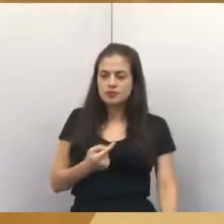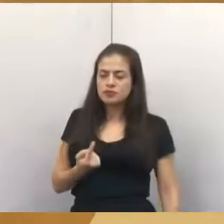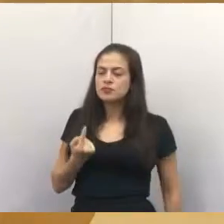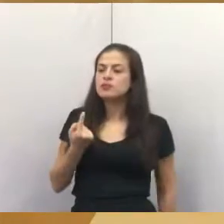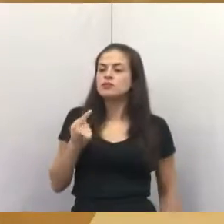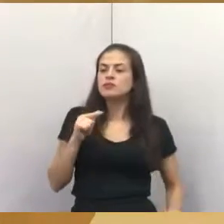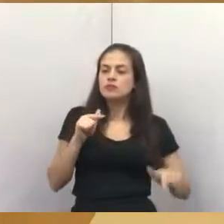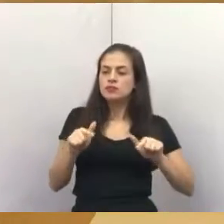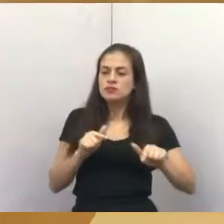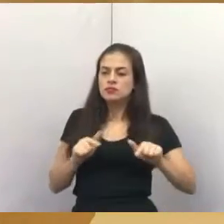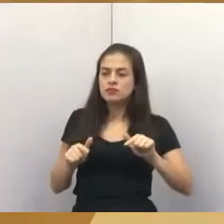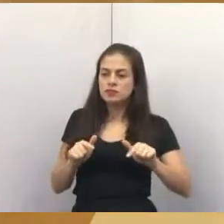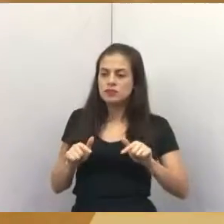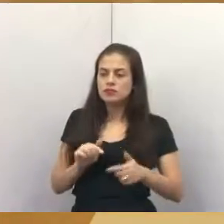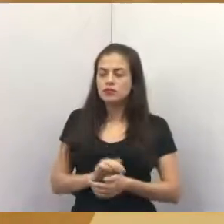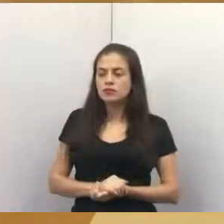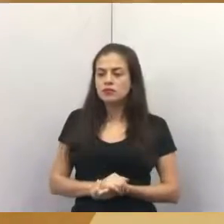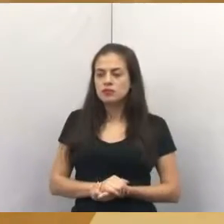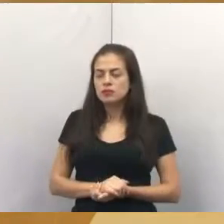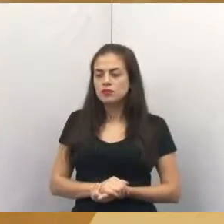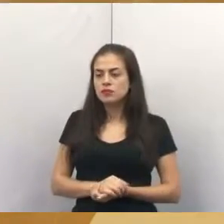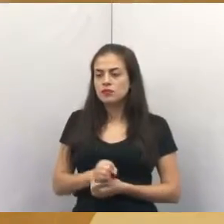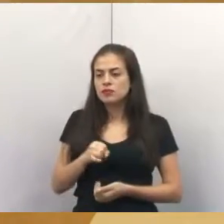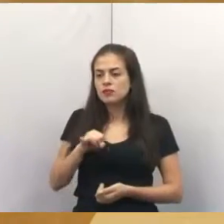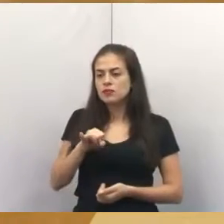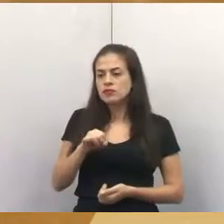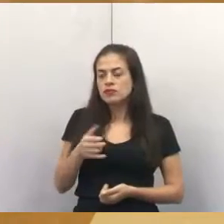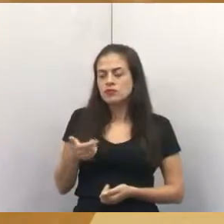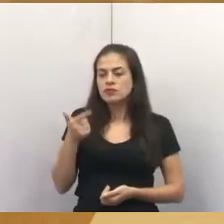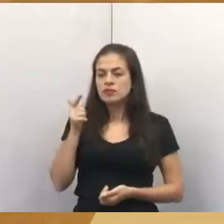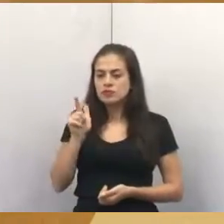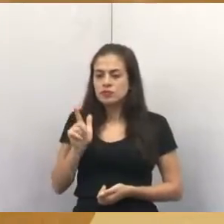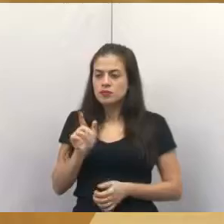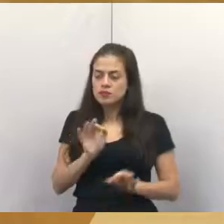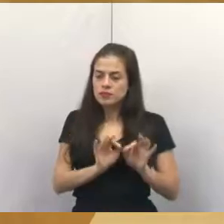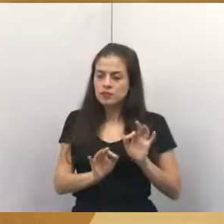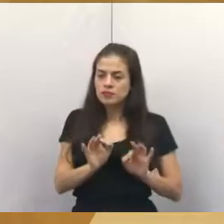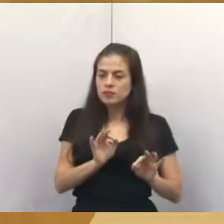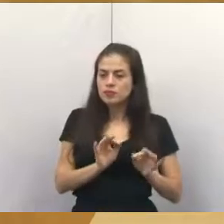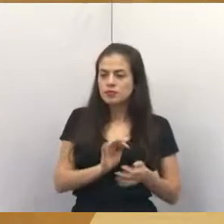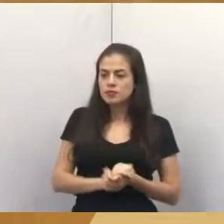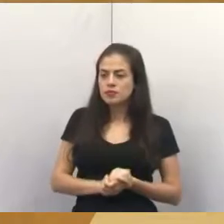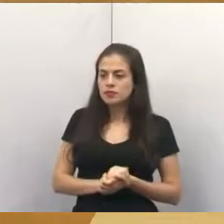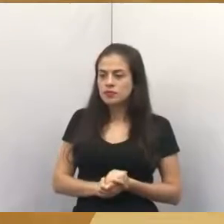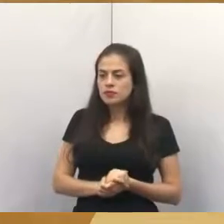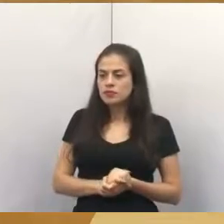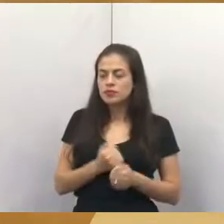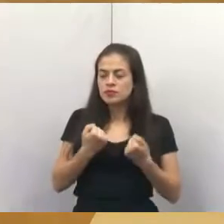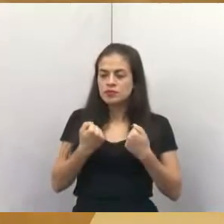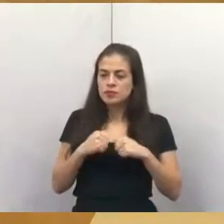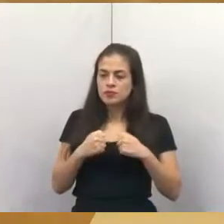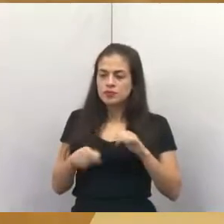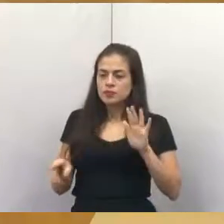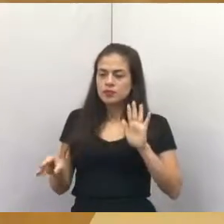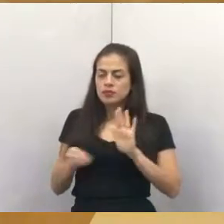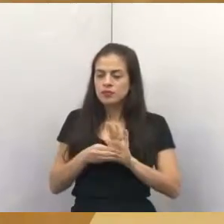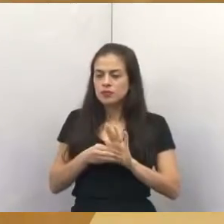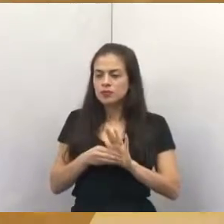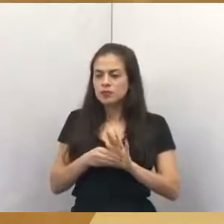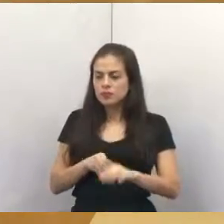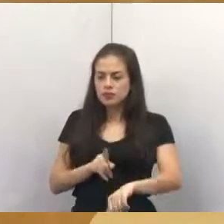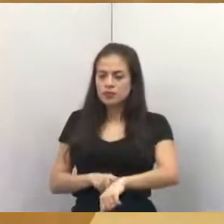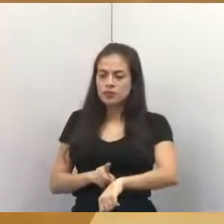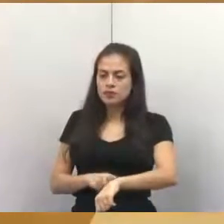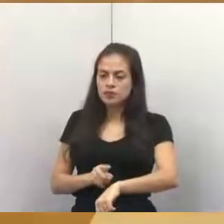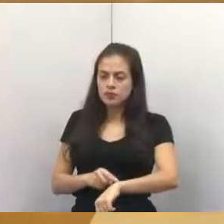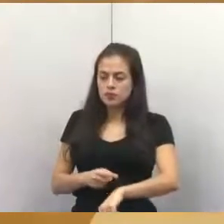duvido se não acha tempo para deixar tudo pronto para vir para essa casa. E não precisar fazer emenda na hora. Mas não, só pega